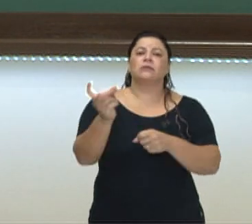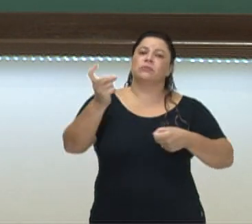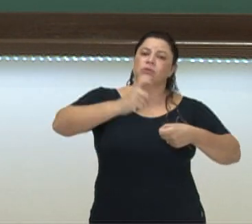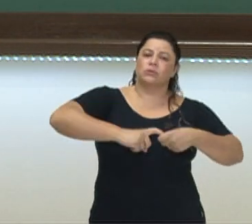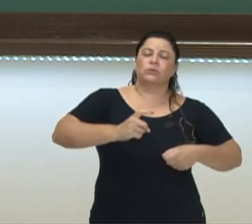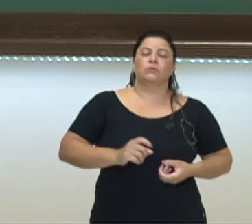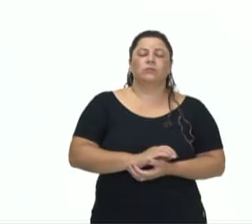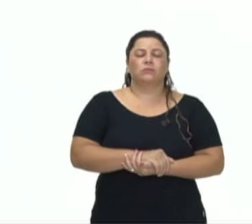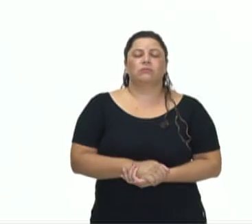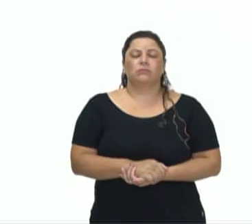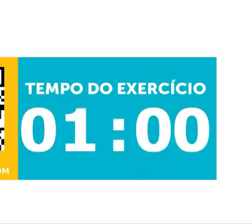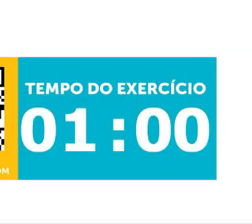voltamos para corrigir.